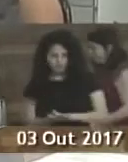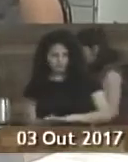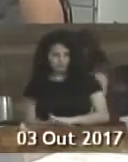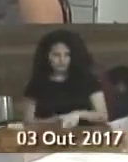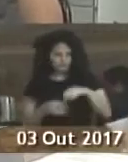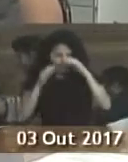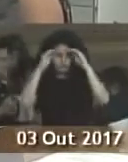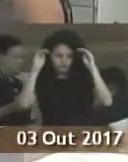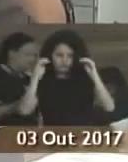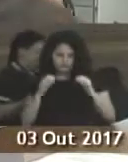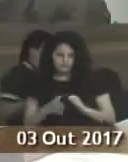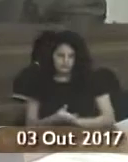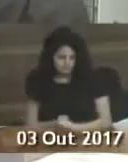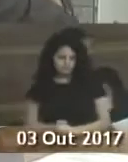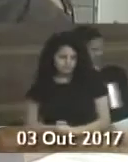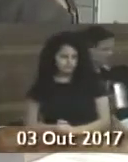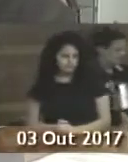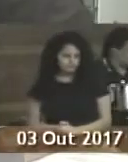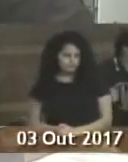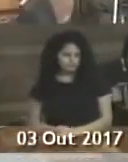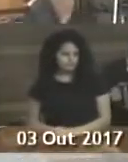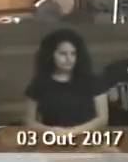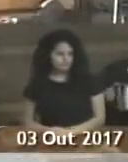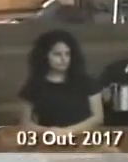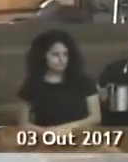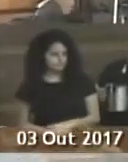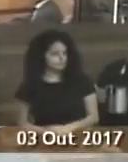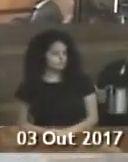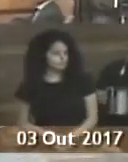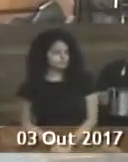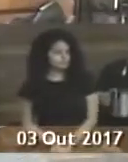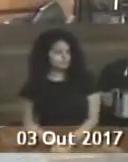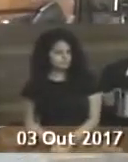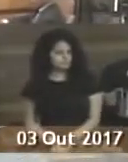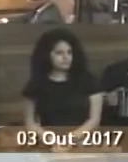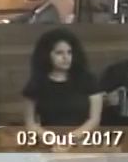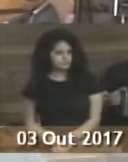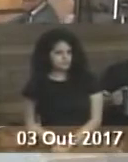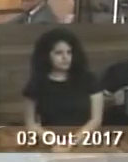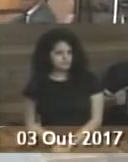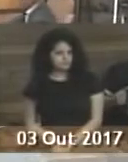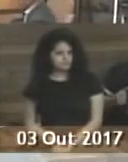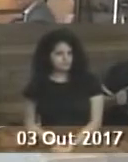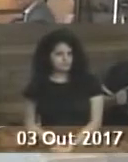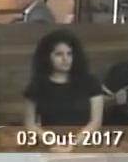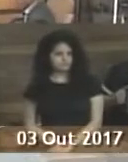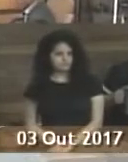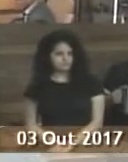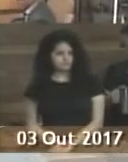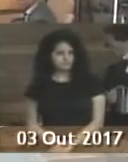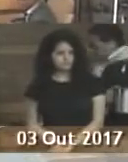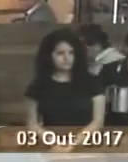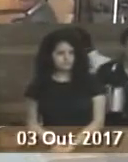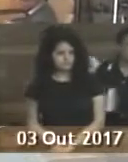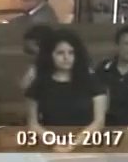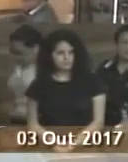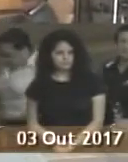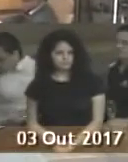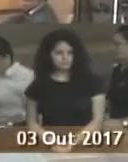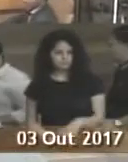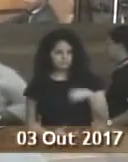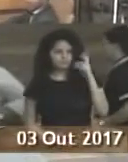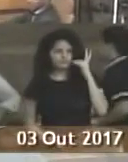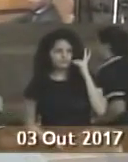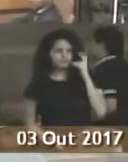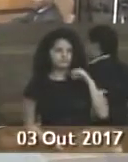nome que dá para ele, vereador Jedi. Obrigado, senhor presidente. Posso fazer um comentário rápido? Pois não. Vereador Jean,